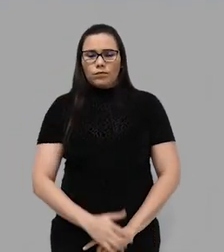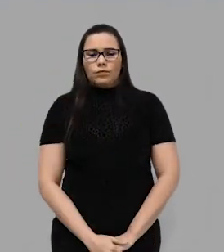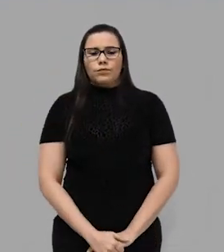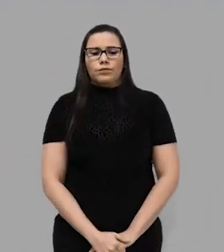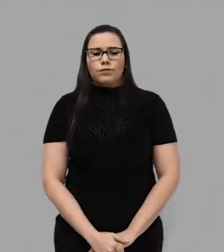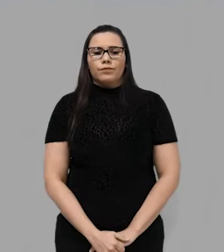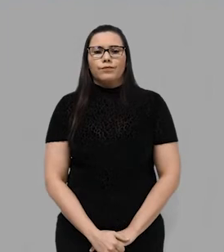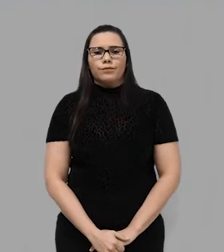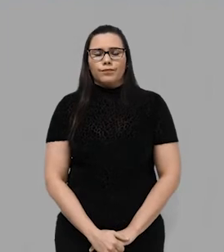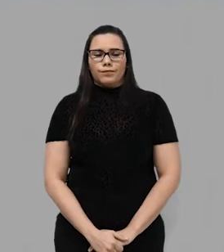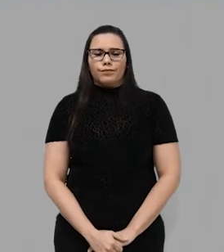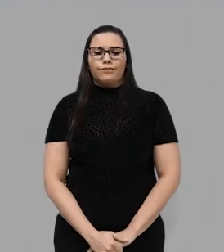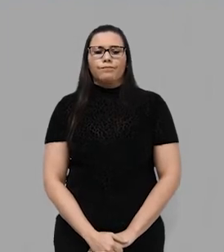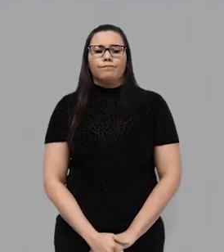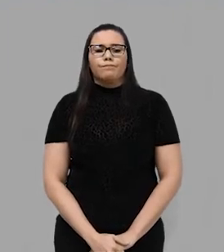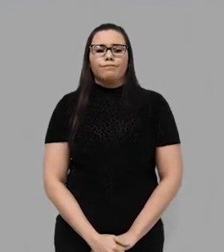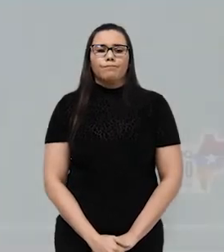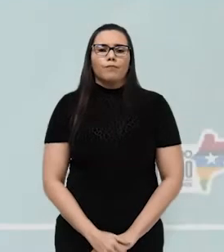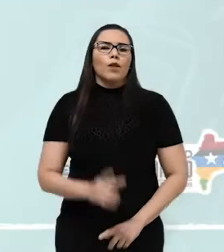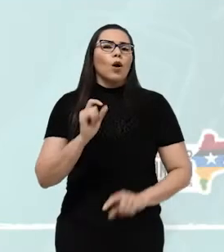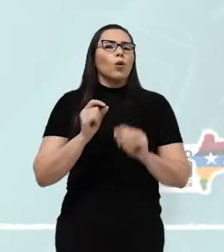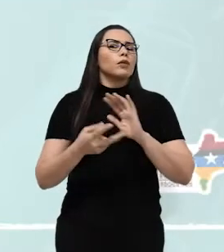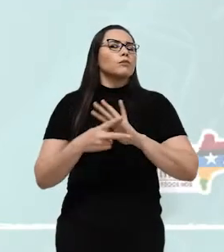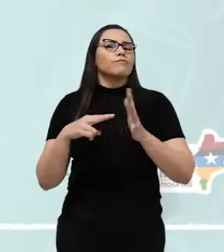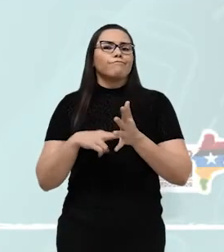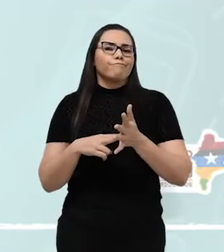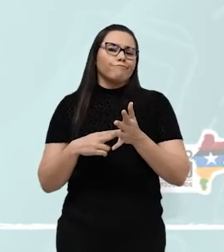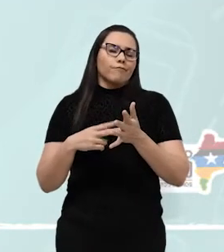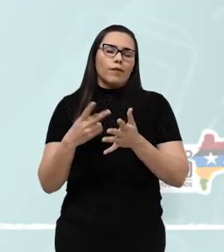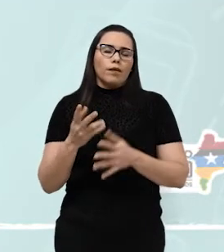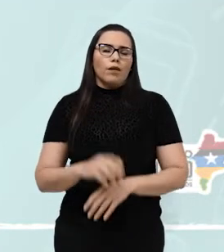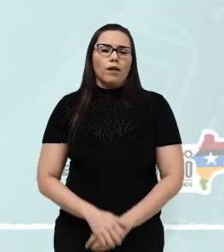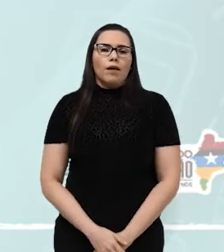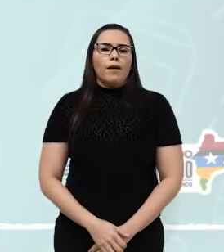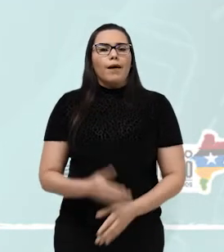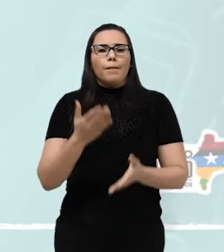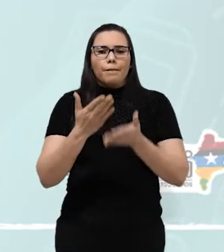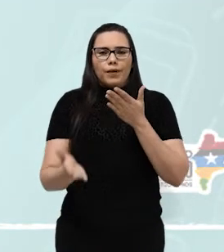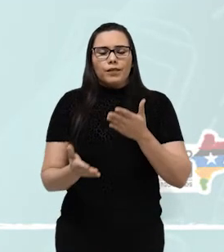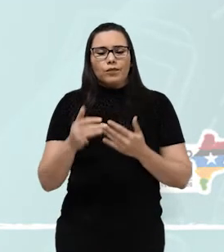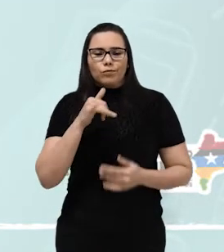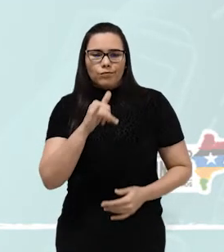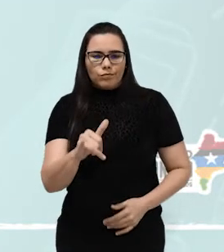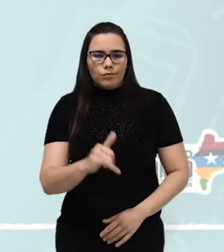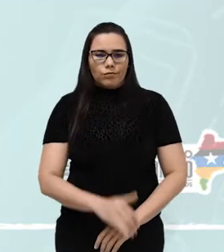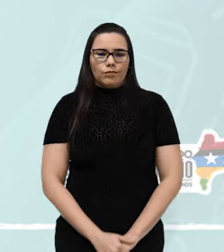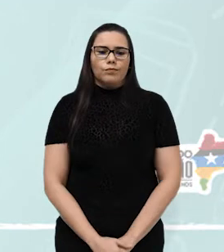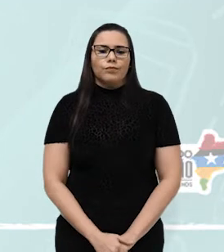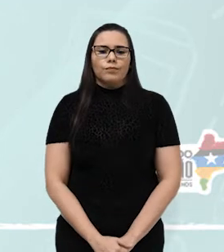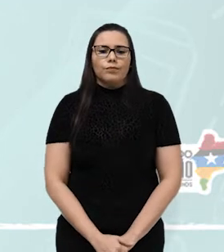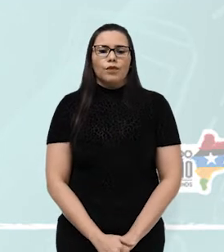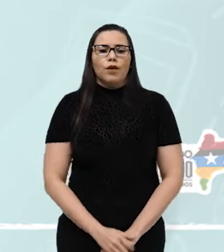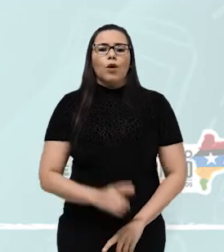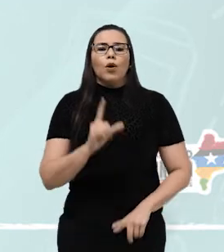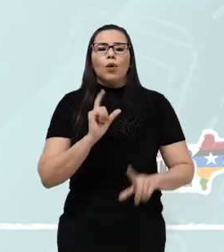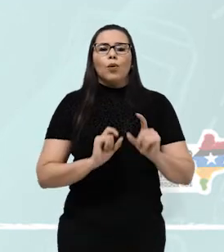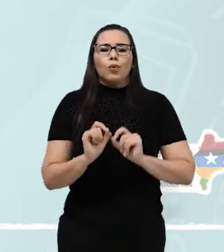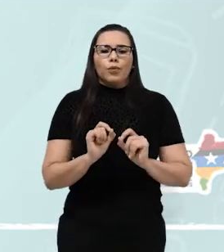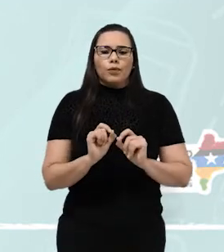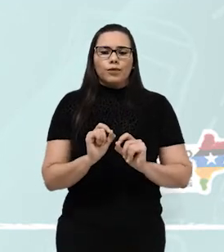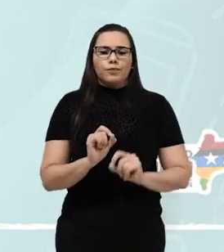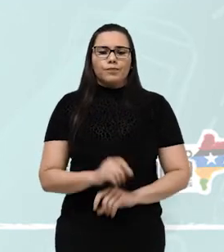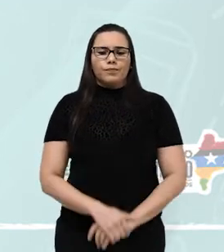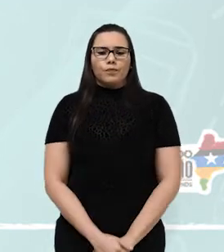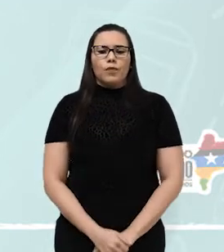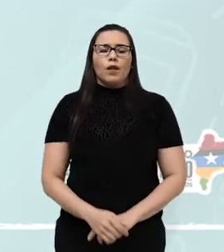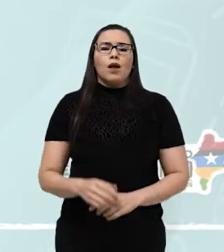dissipação de energia. A porcentagem de energia transferida efetivamente de um nível trófico ao nível